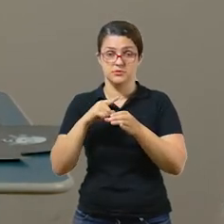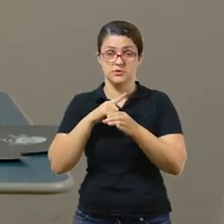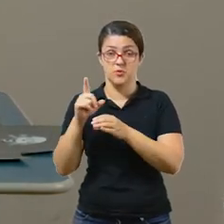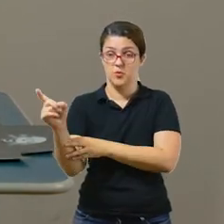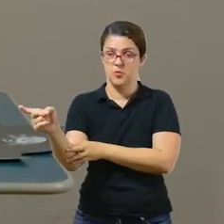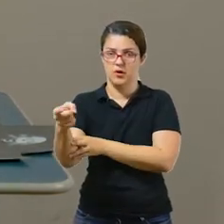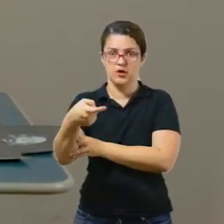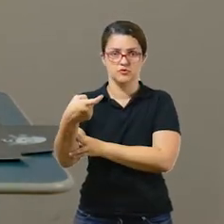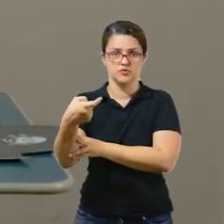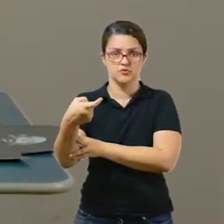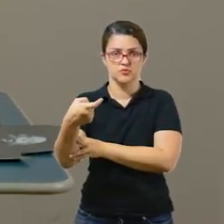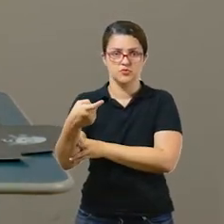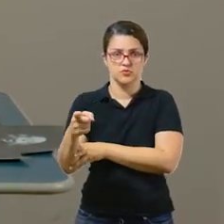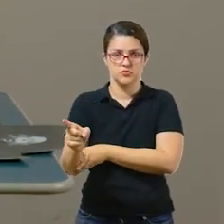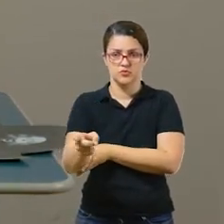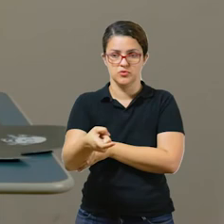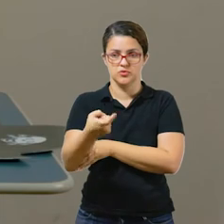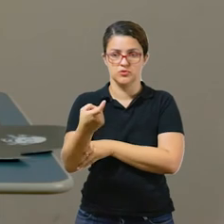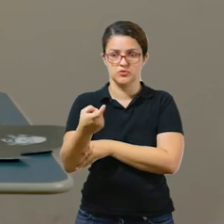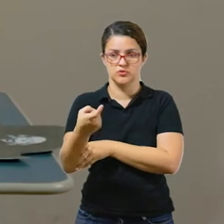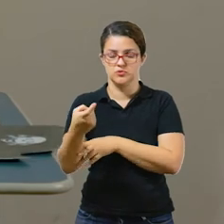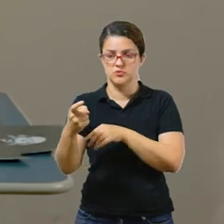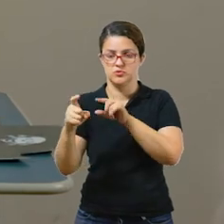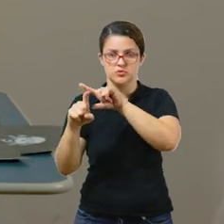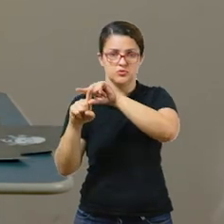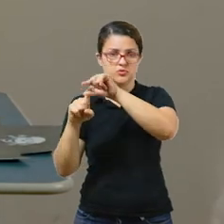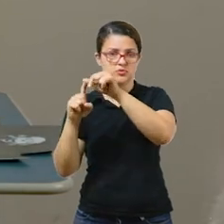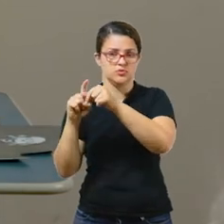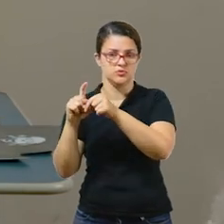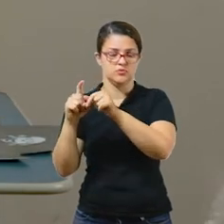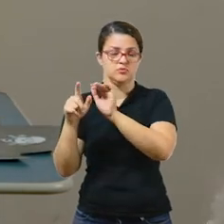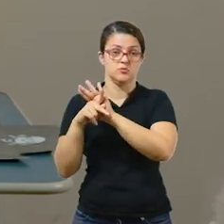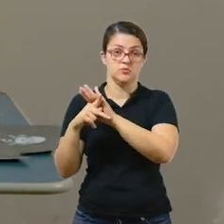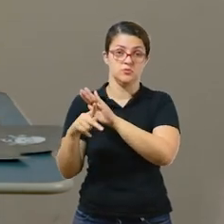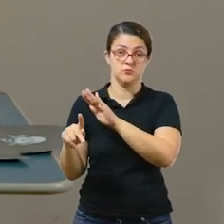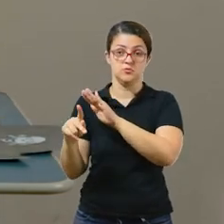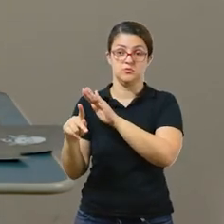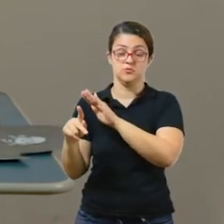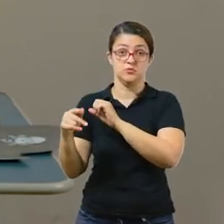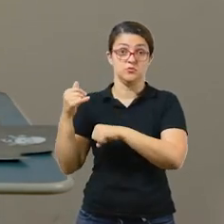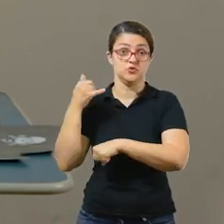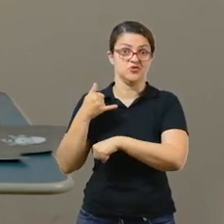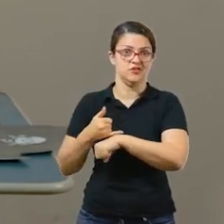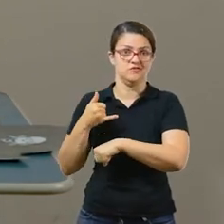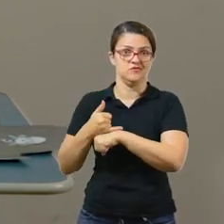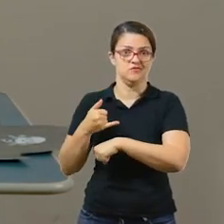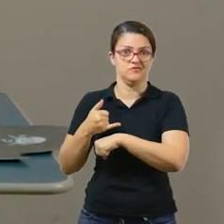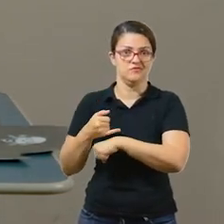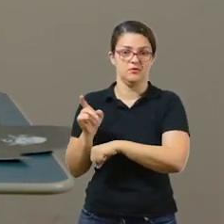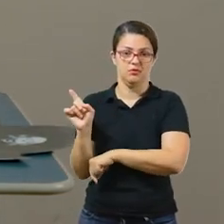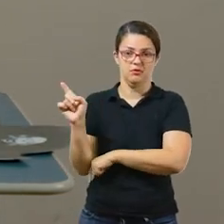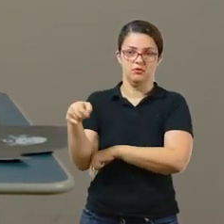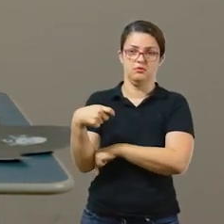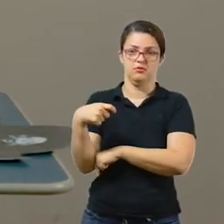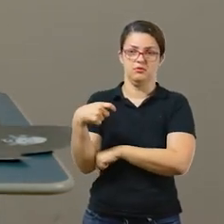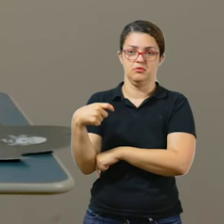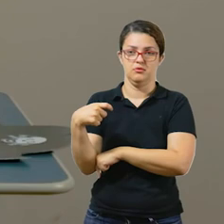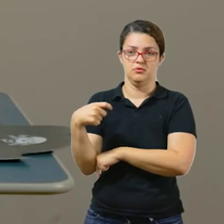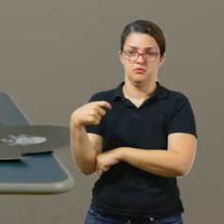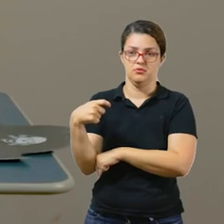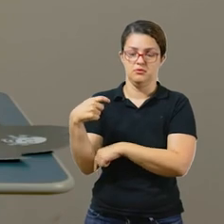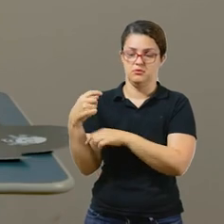um gancho, né? Que seria o gancho da mão do capitão. Colado aqui e